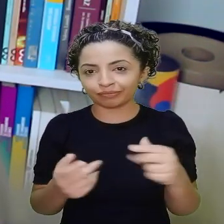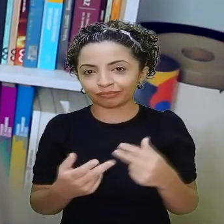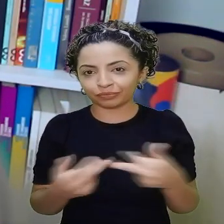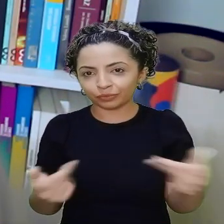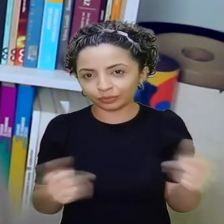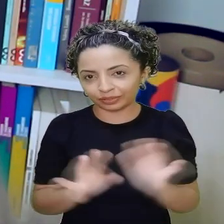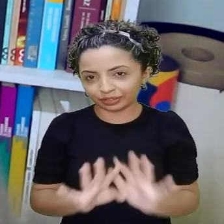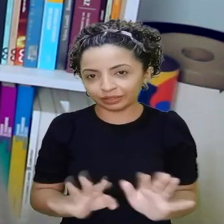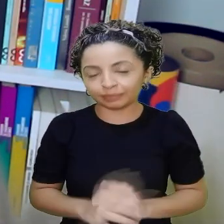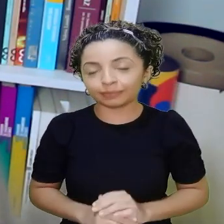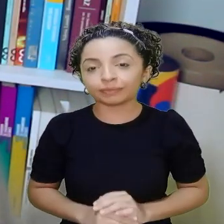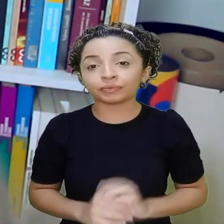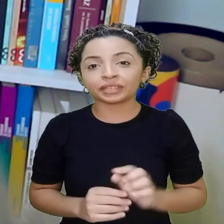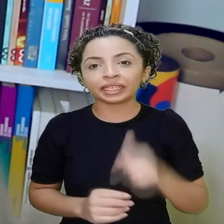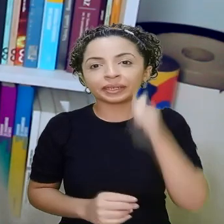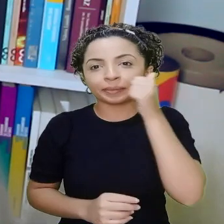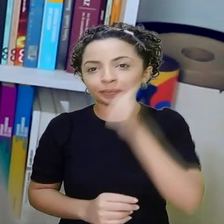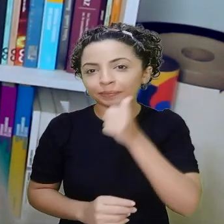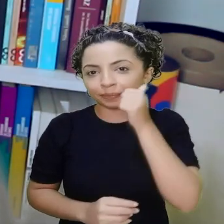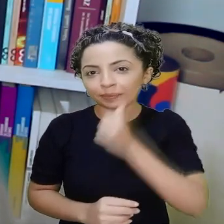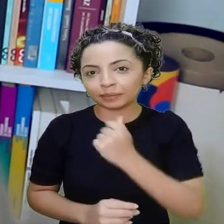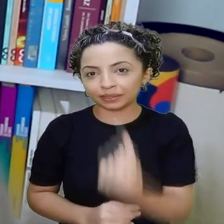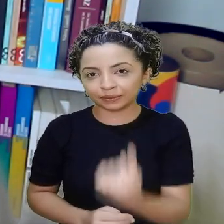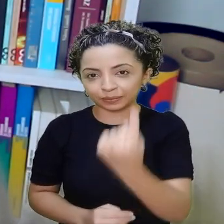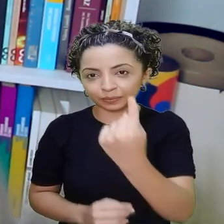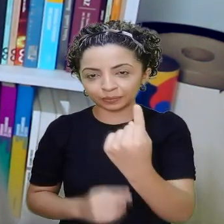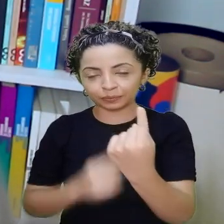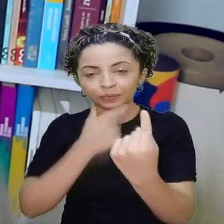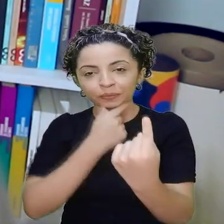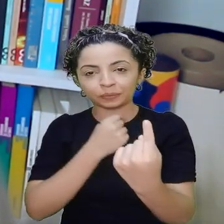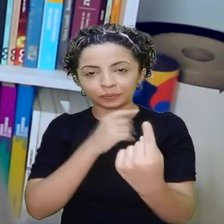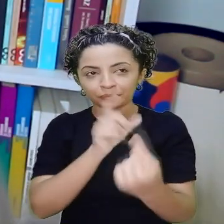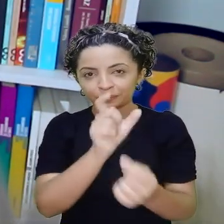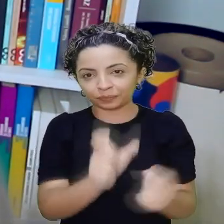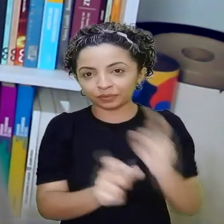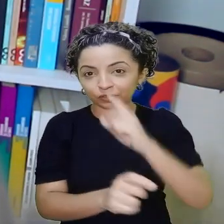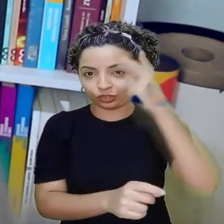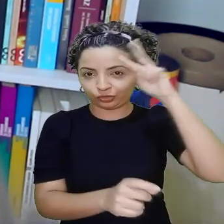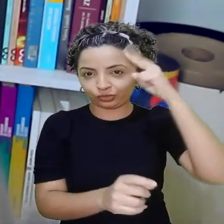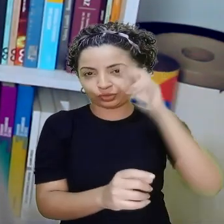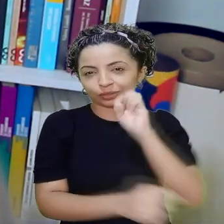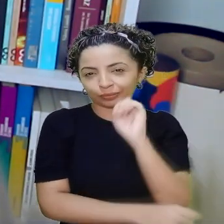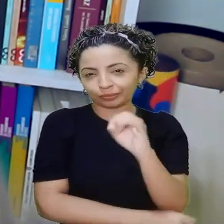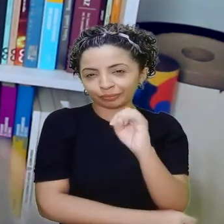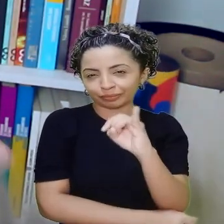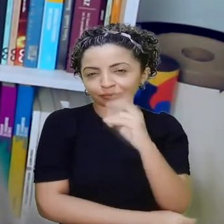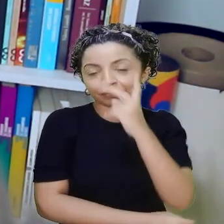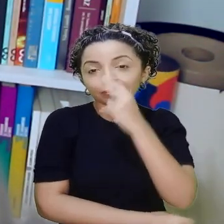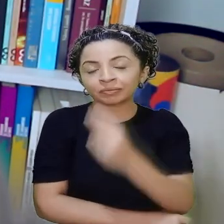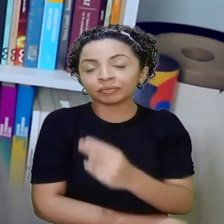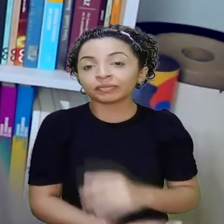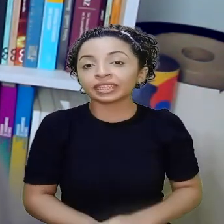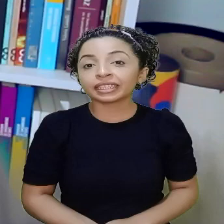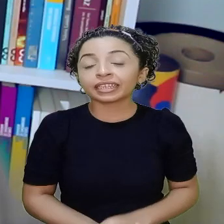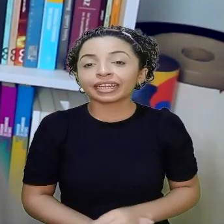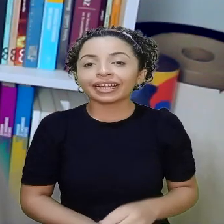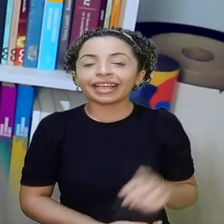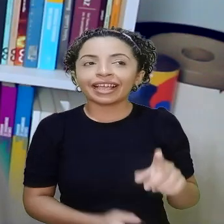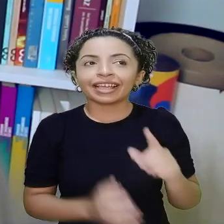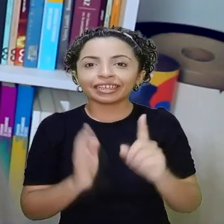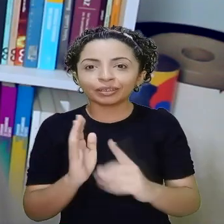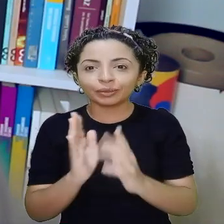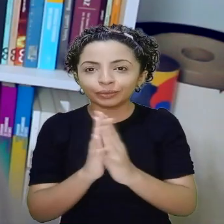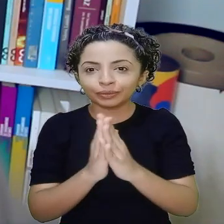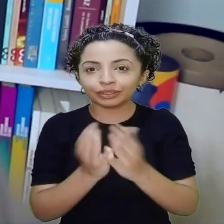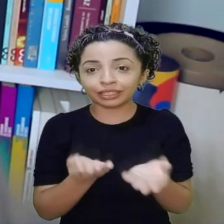ninguém lembra do seu aniversário, nem sua família, algo nesse sentido. E uma menina que ele estava